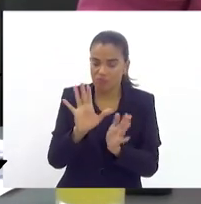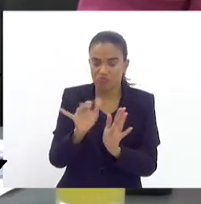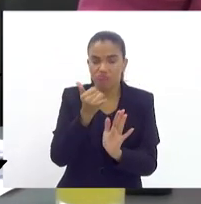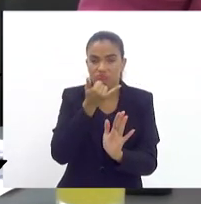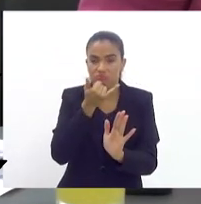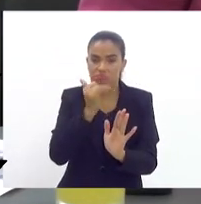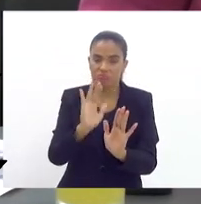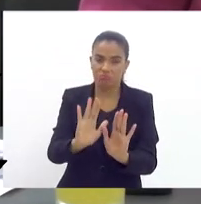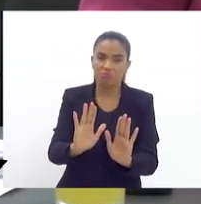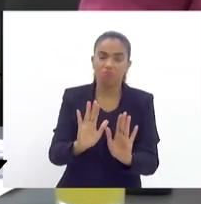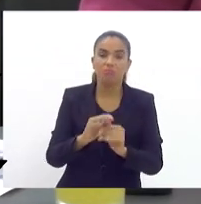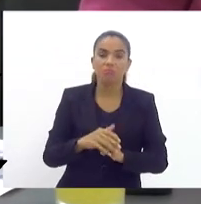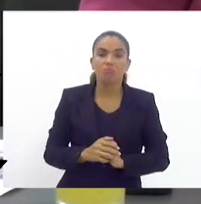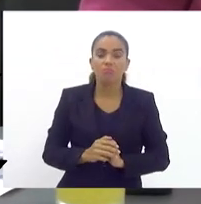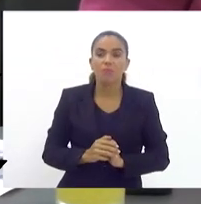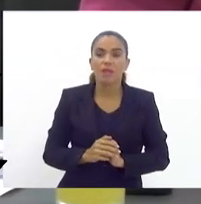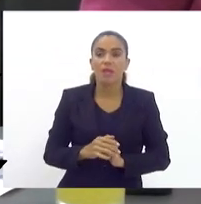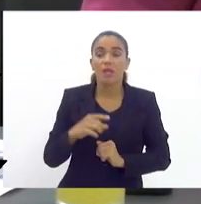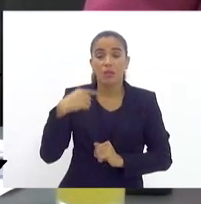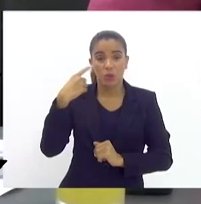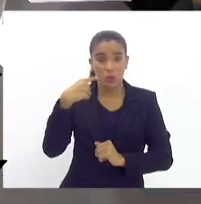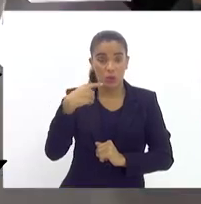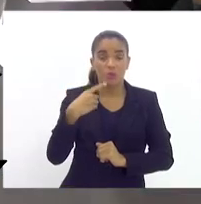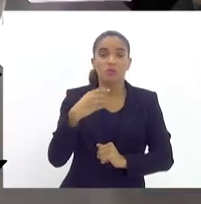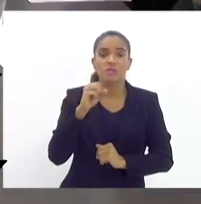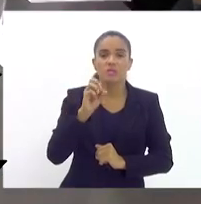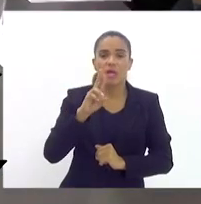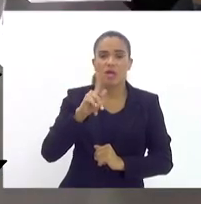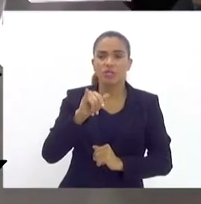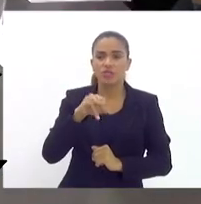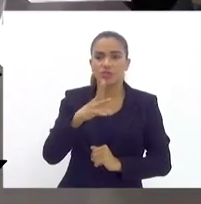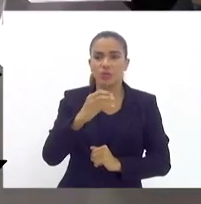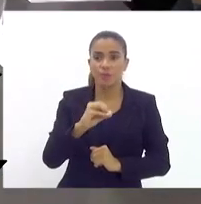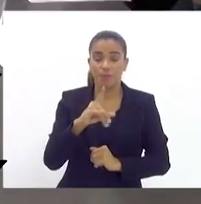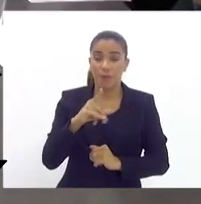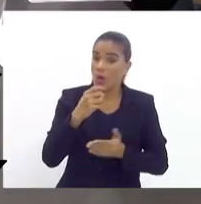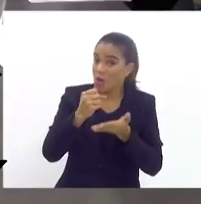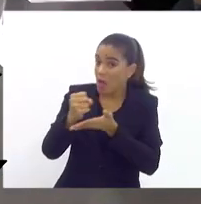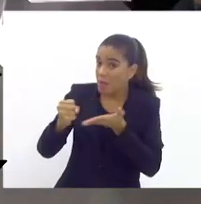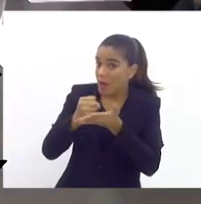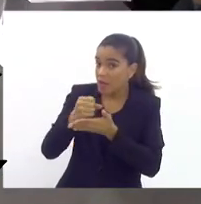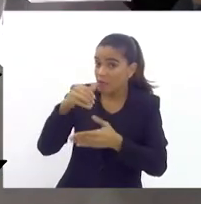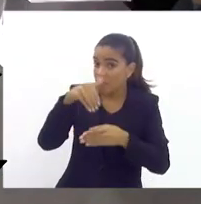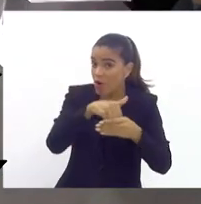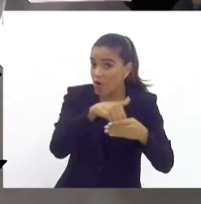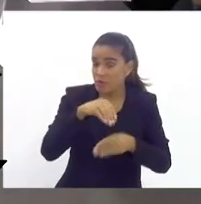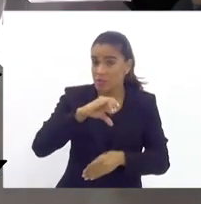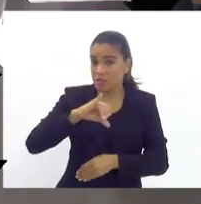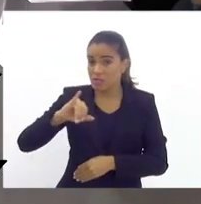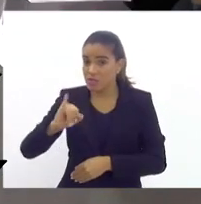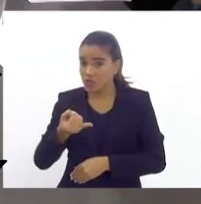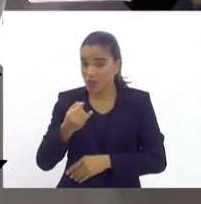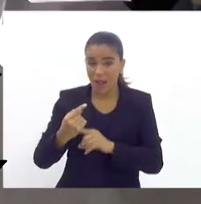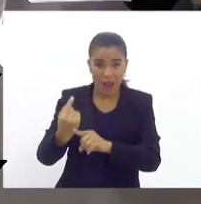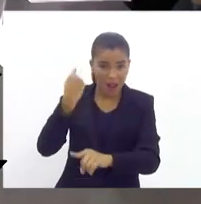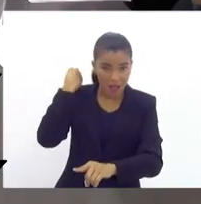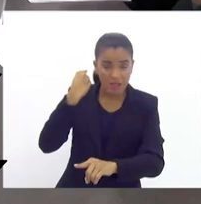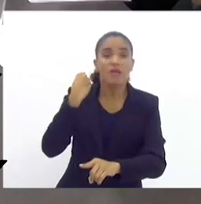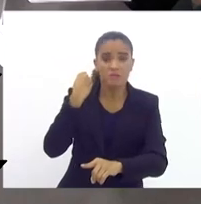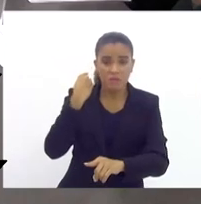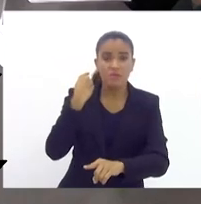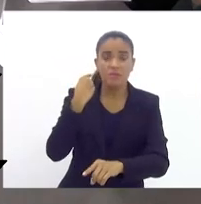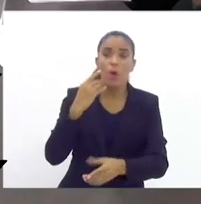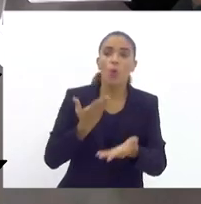não a parte. Pois deputado não. Doutor Serginho. Na verdade, o voto de Vossa Excelência é com base no voto da CCJ do projeto lá de trás ou com base